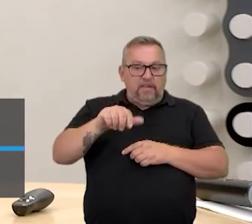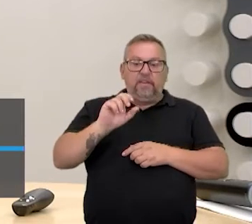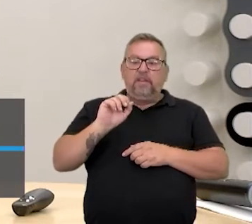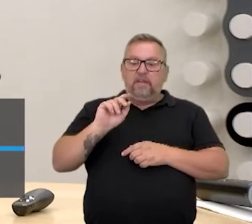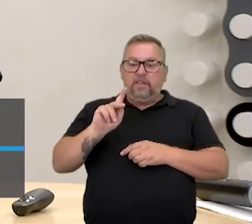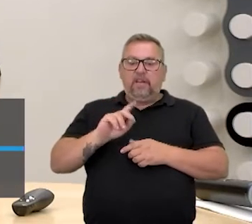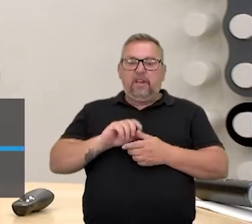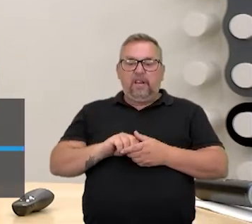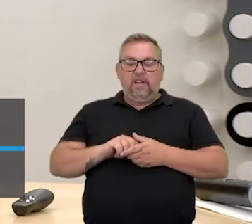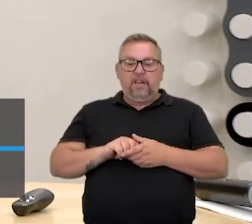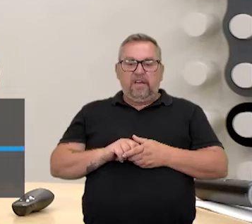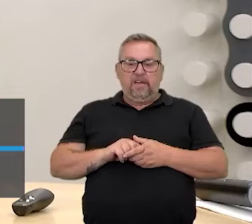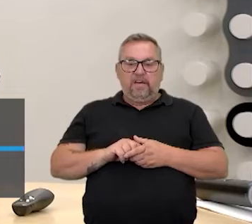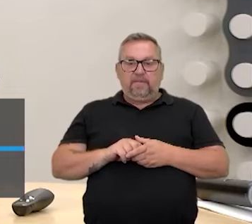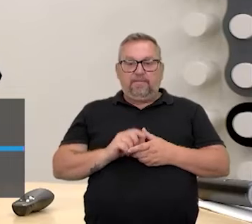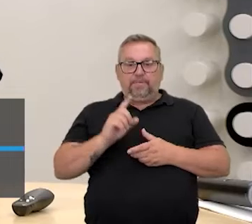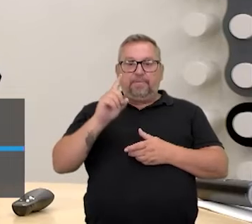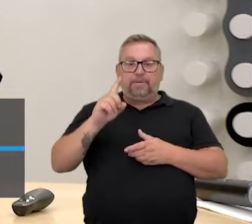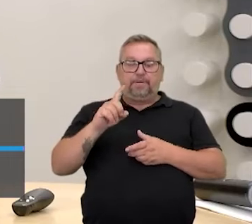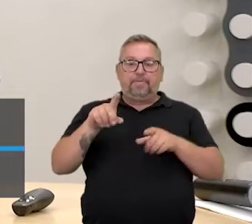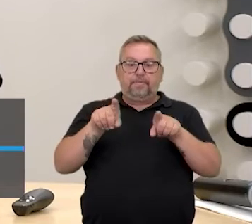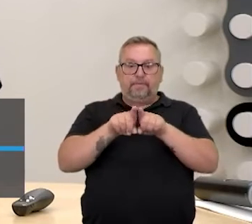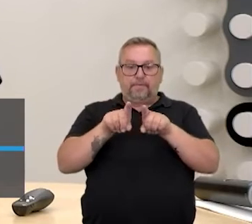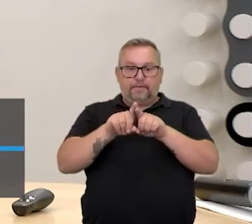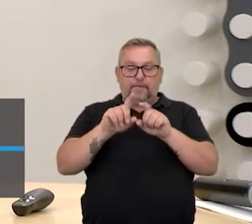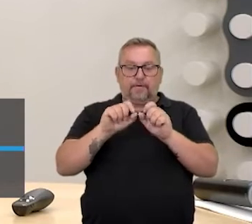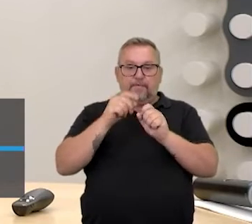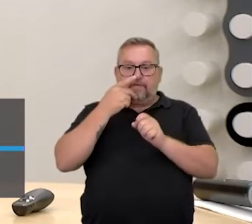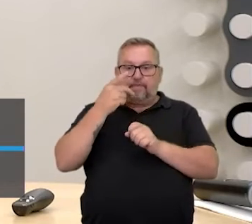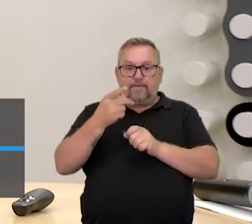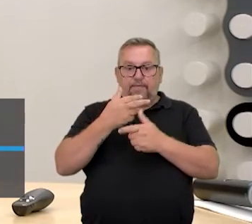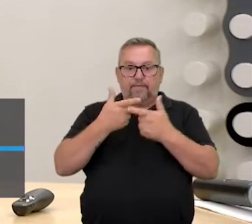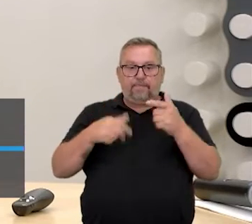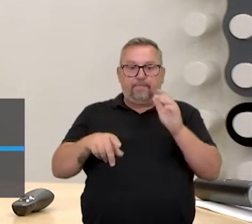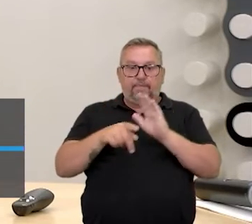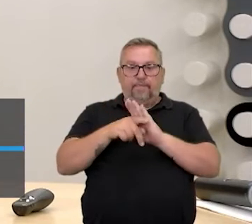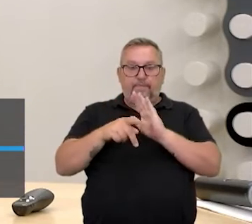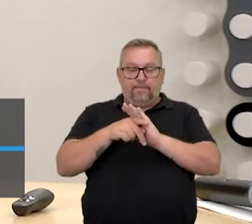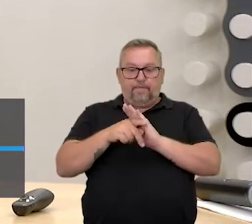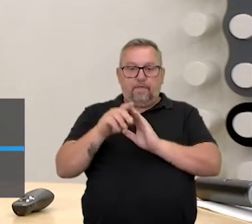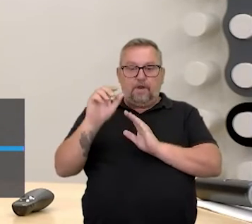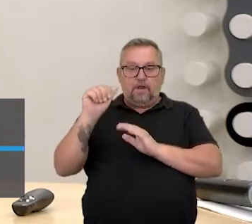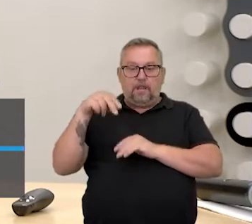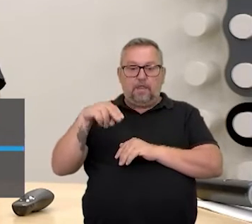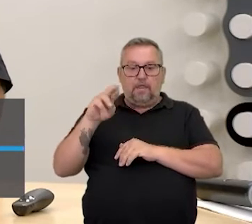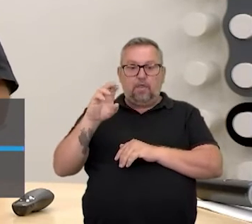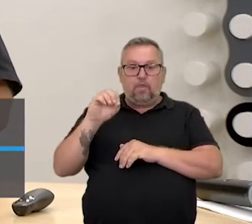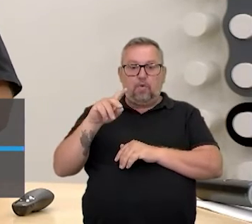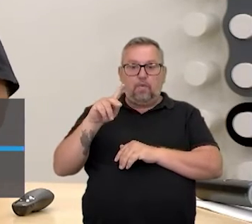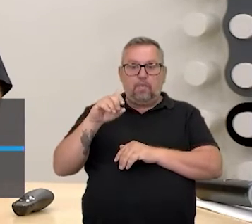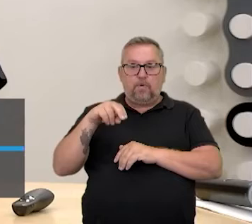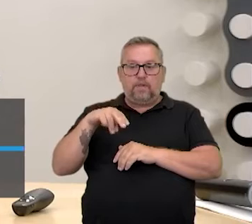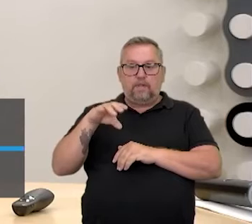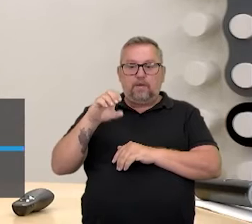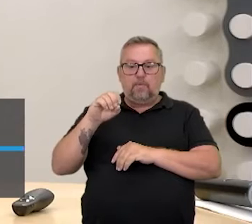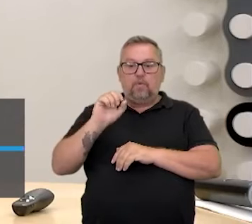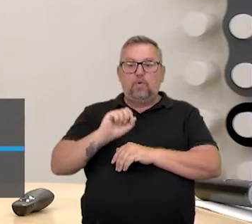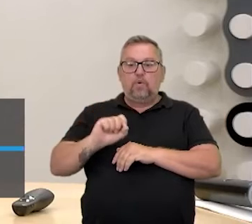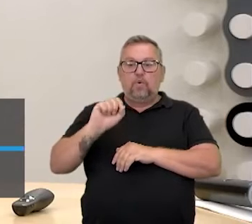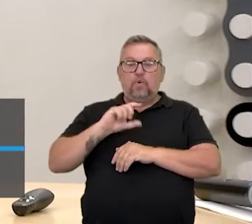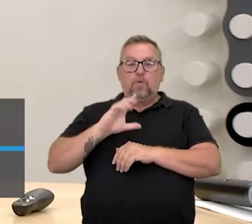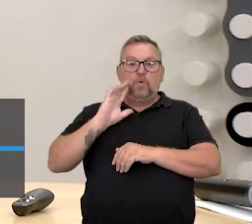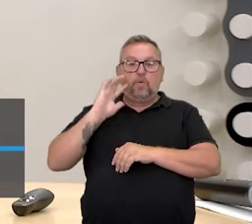certo? Um dos motivos também que fala dessa questão do antropoceno são a questão aí